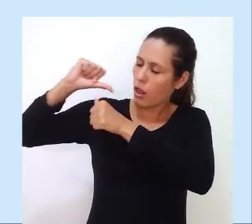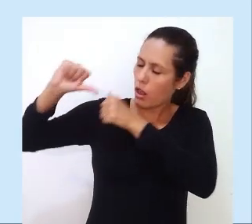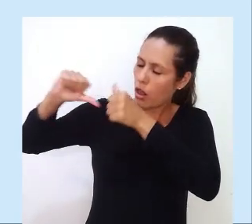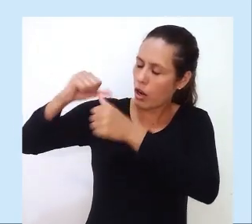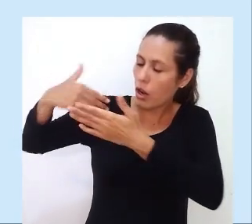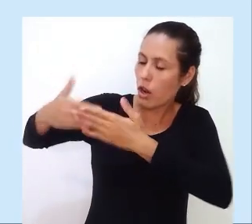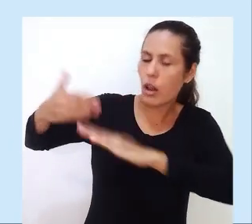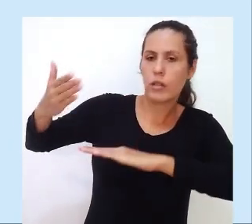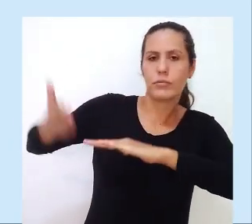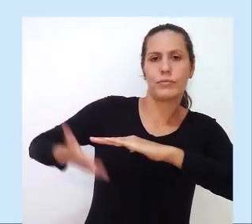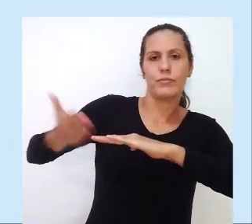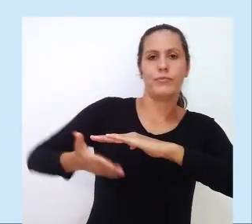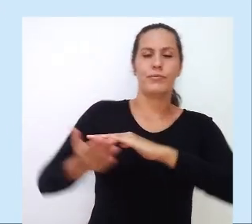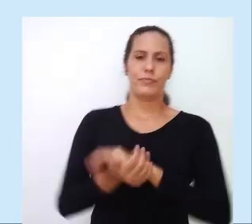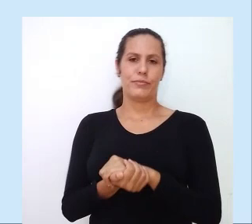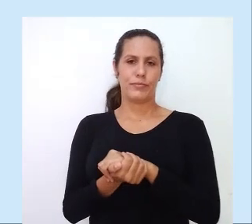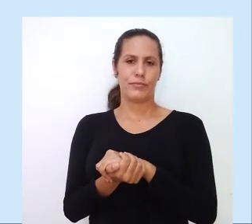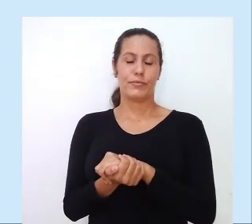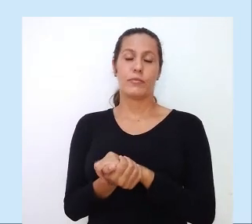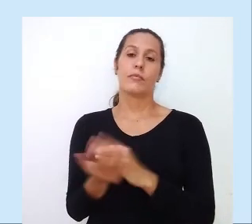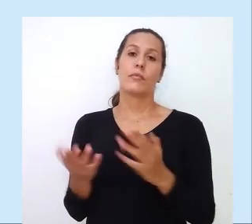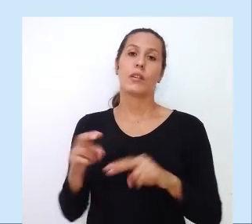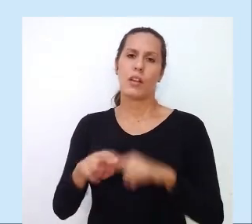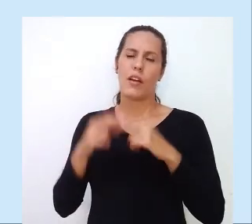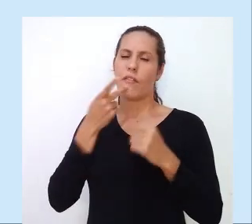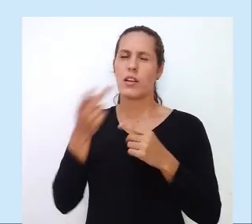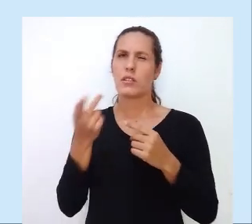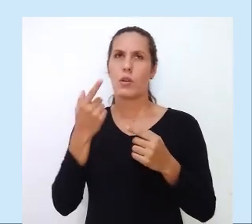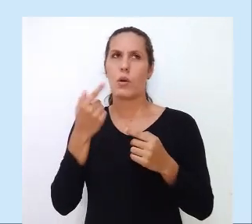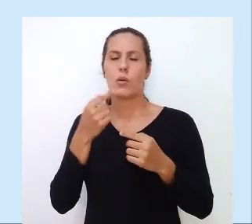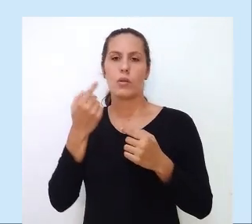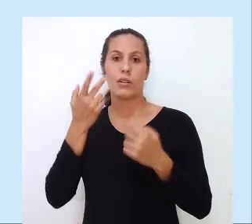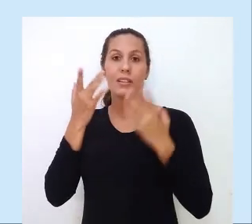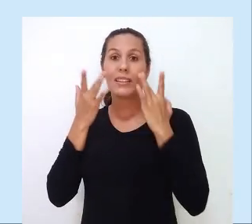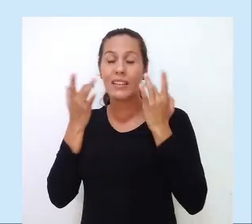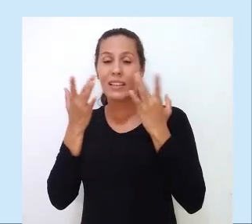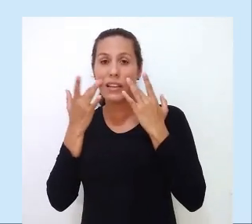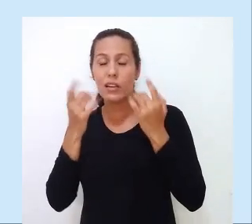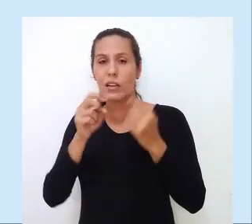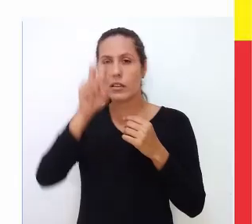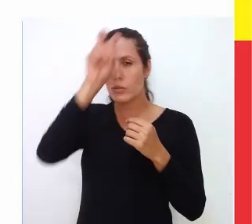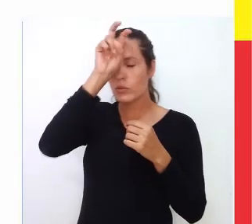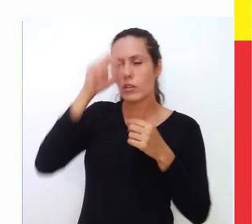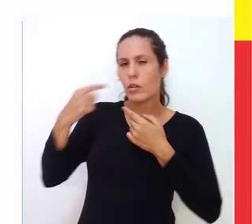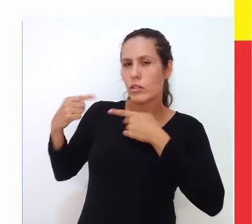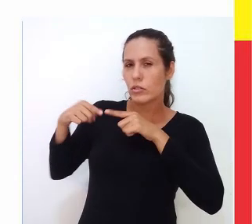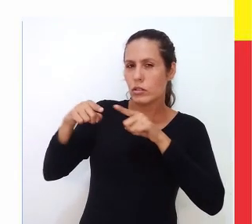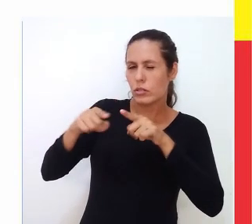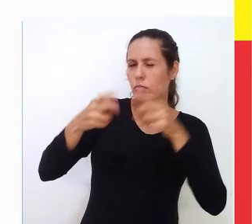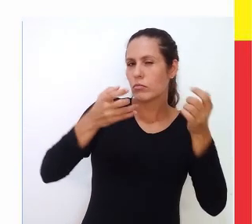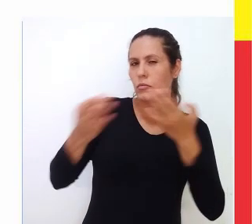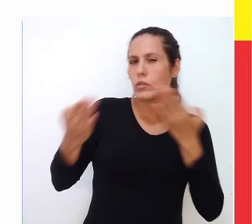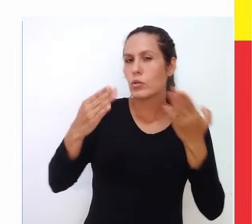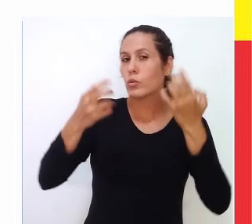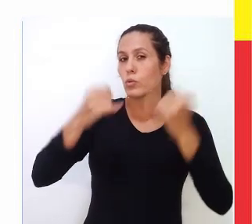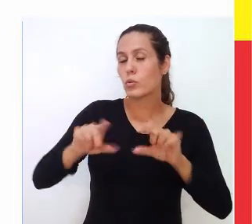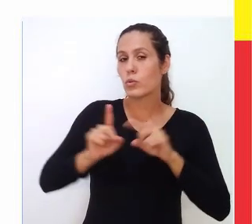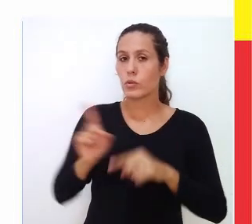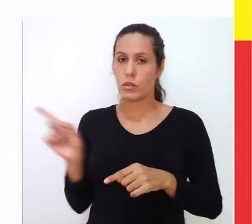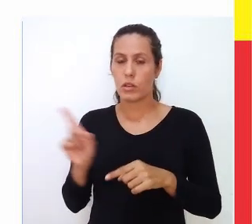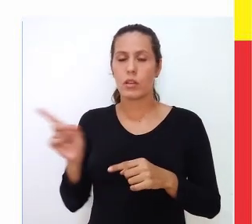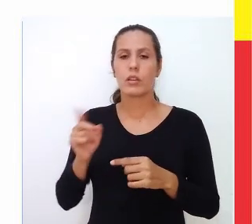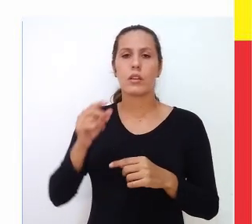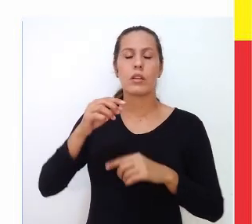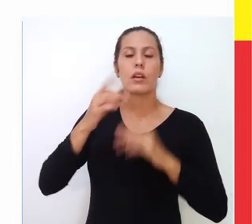humanidade. Então, para a gente fazer um paralelo ao teatro grego, eu queria que vocês vissem comigo essa imagem agora, que